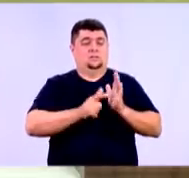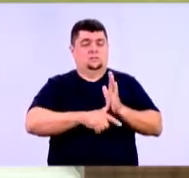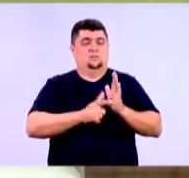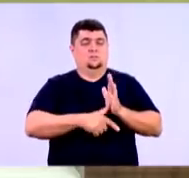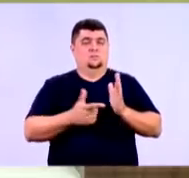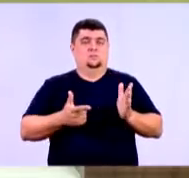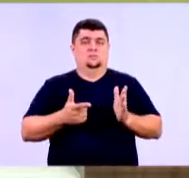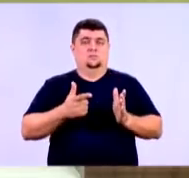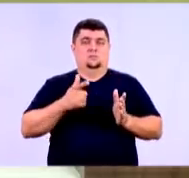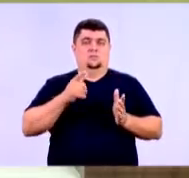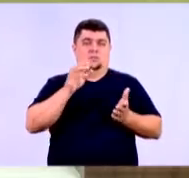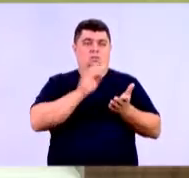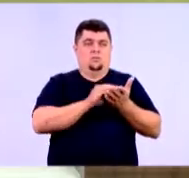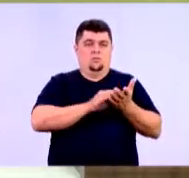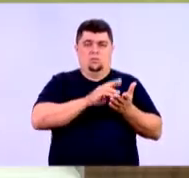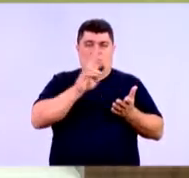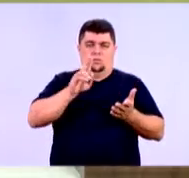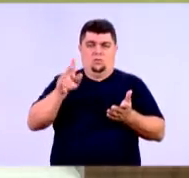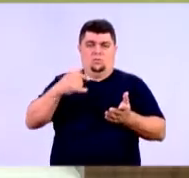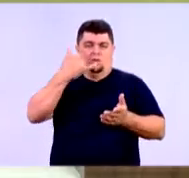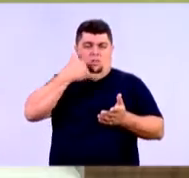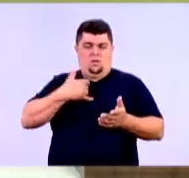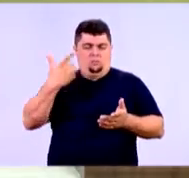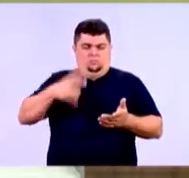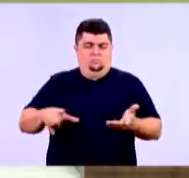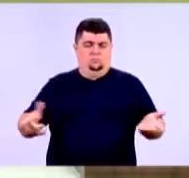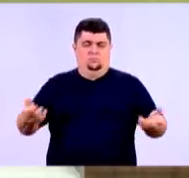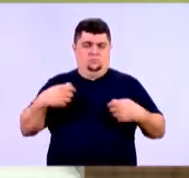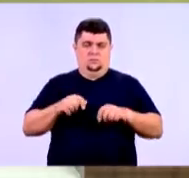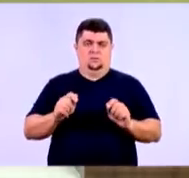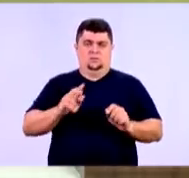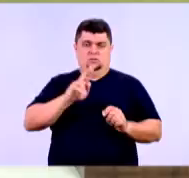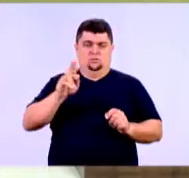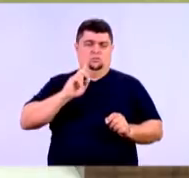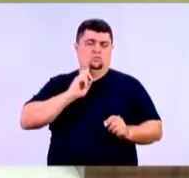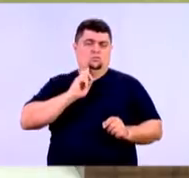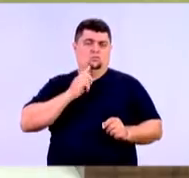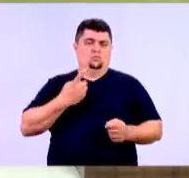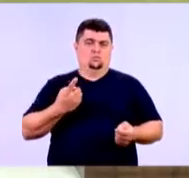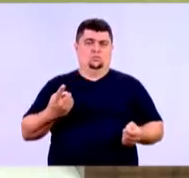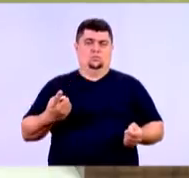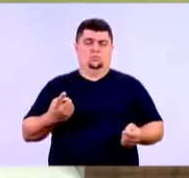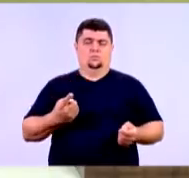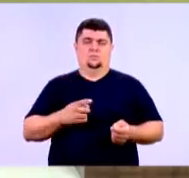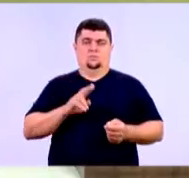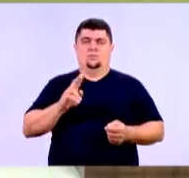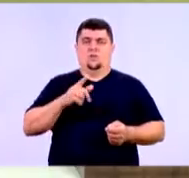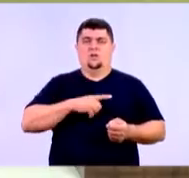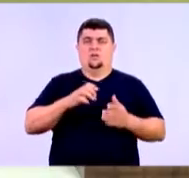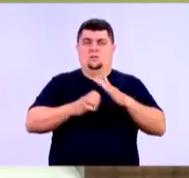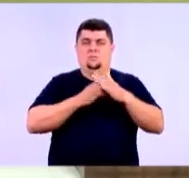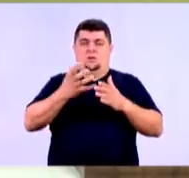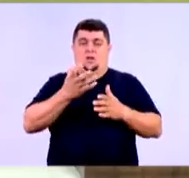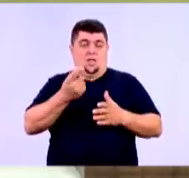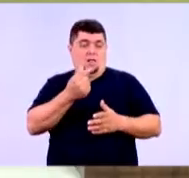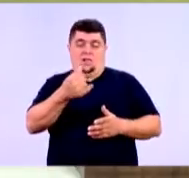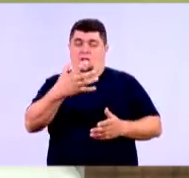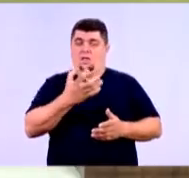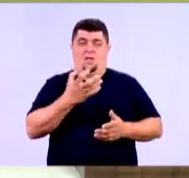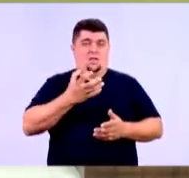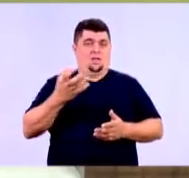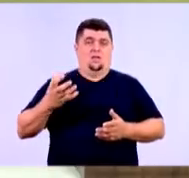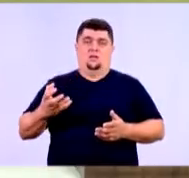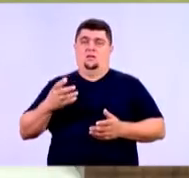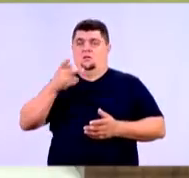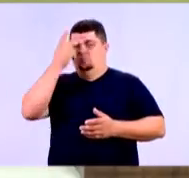colocou meu nome lá, então não fique me ligando para cobrar, né? Porque já sujou o meu nome. Mas é verdade, as empresas elas querem receber de todo jeito, né? Então o